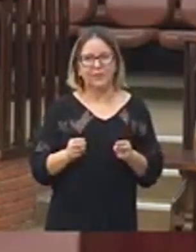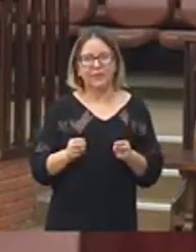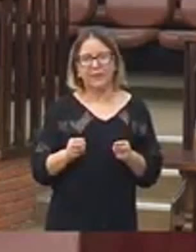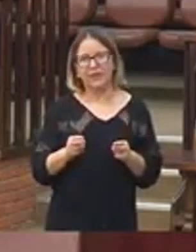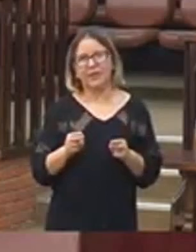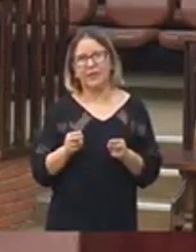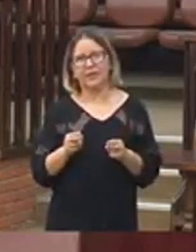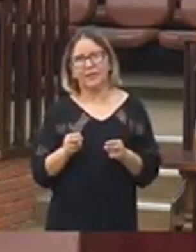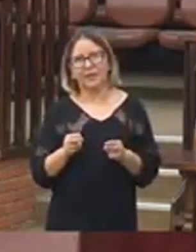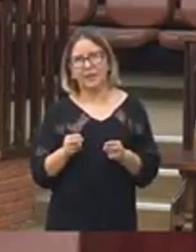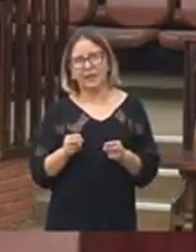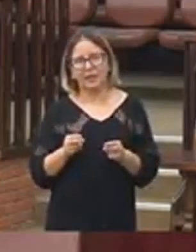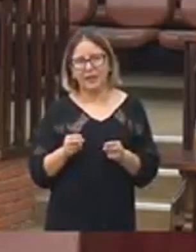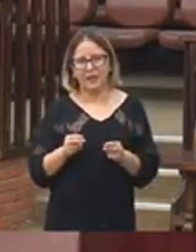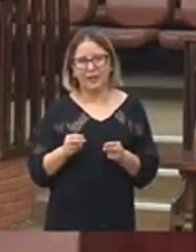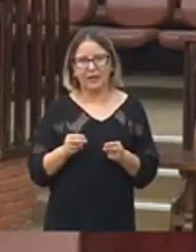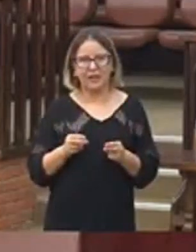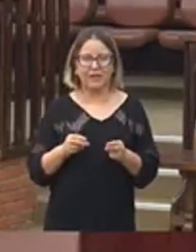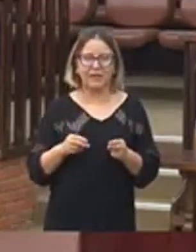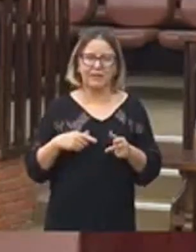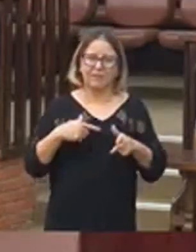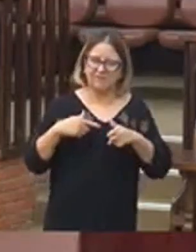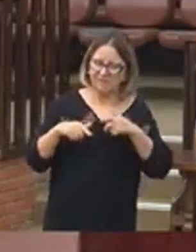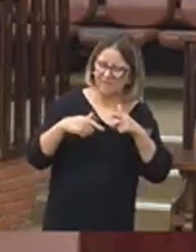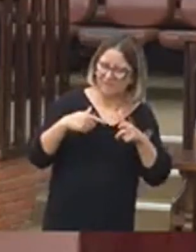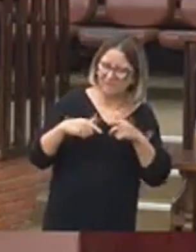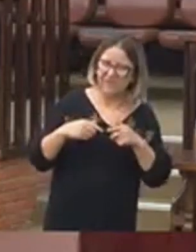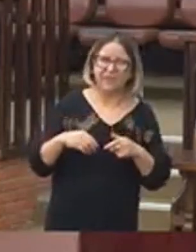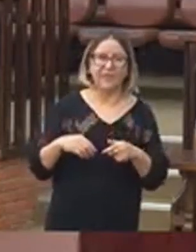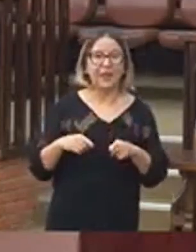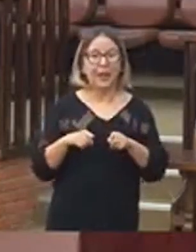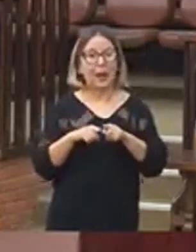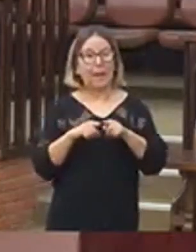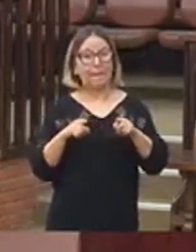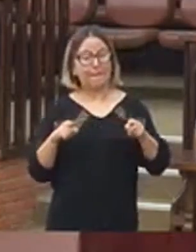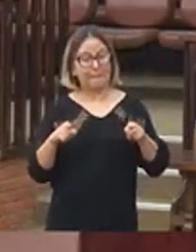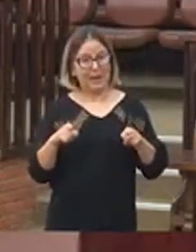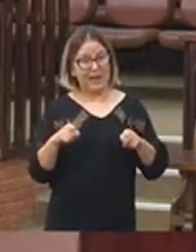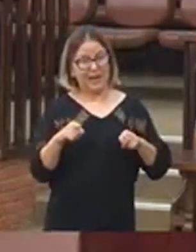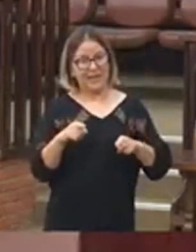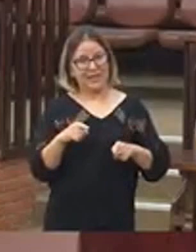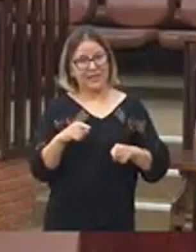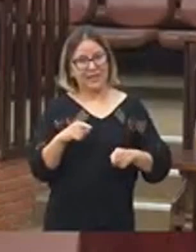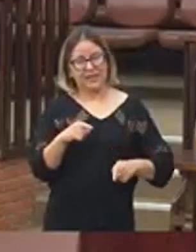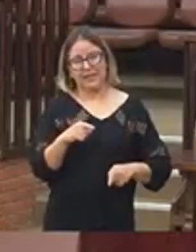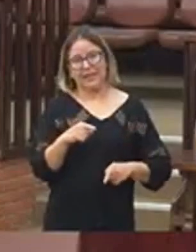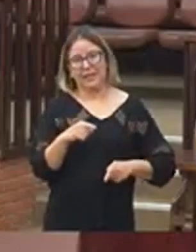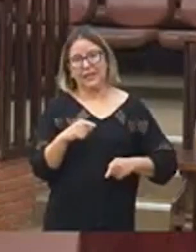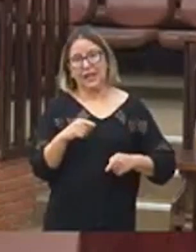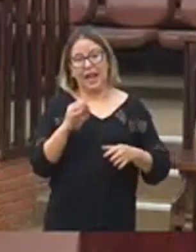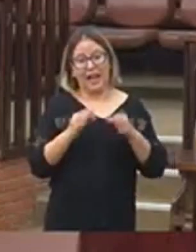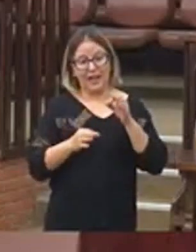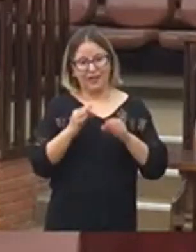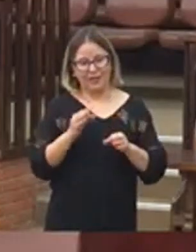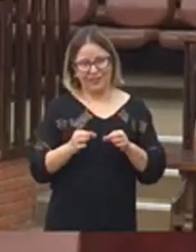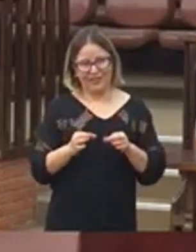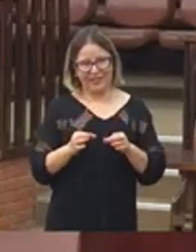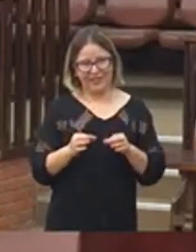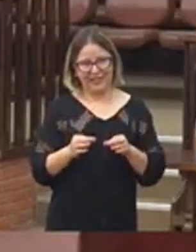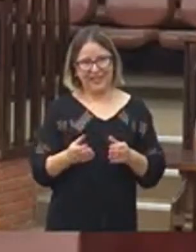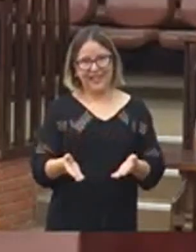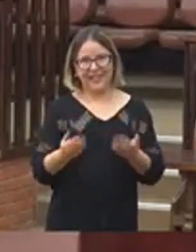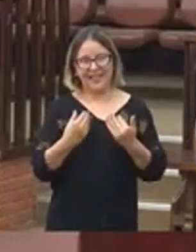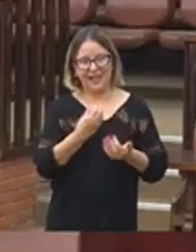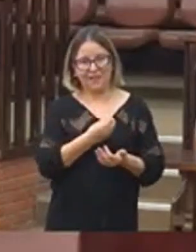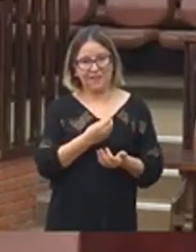pecado gera morte e perda. A justiça gera vida e saúde.